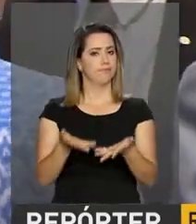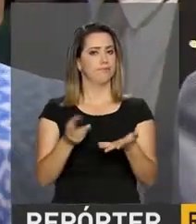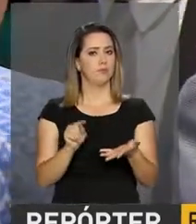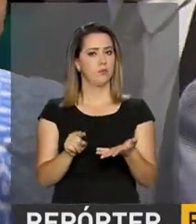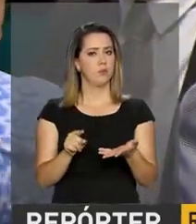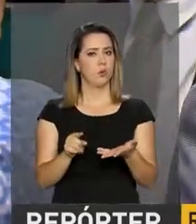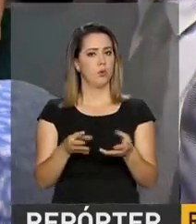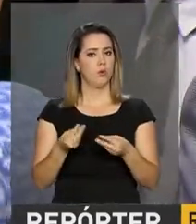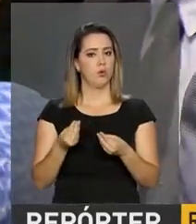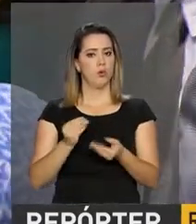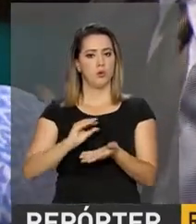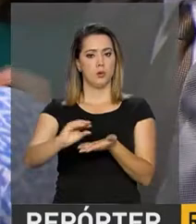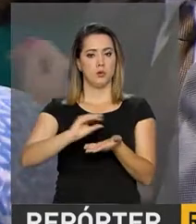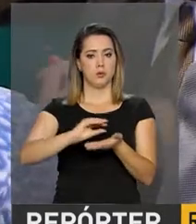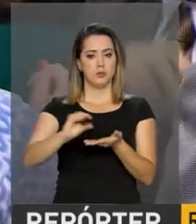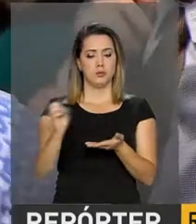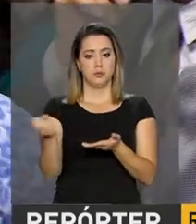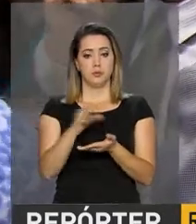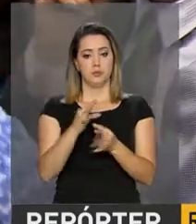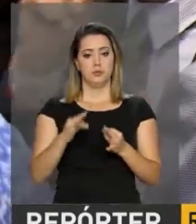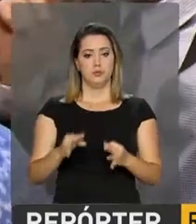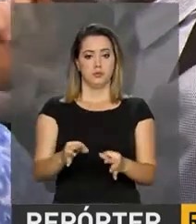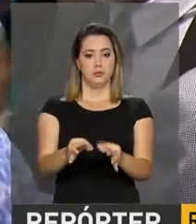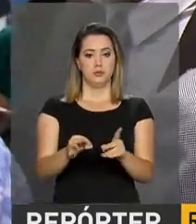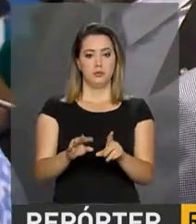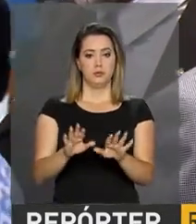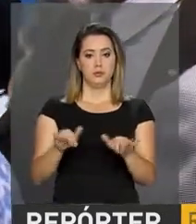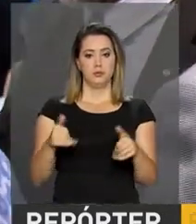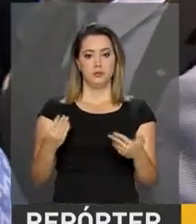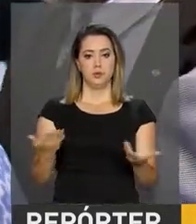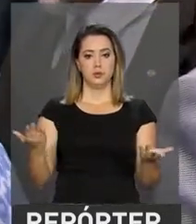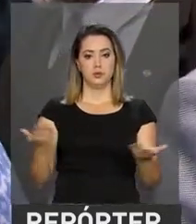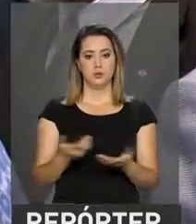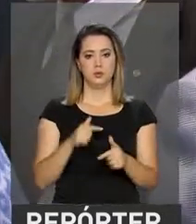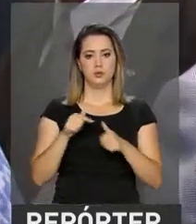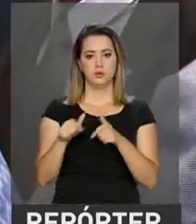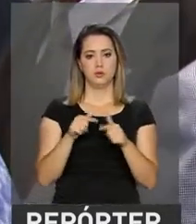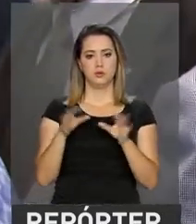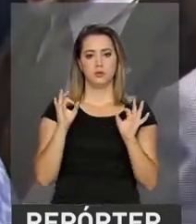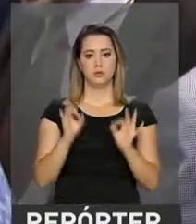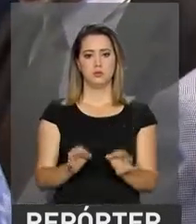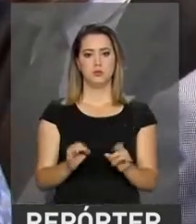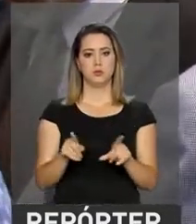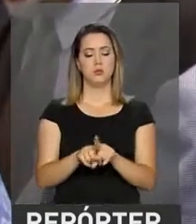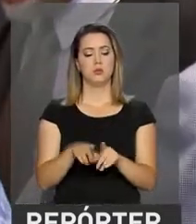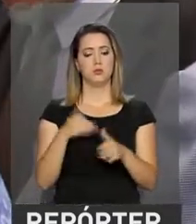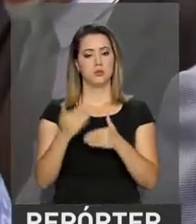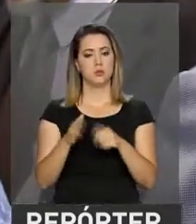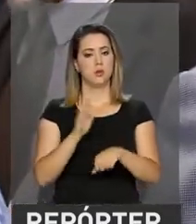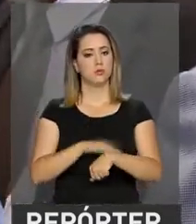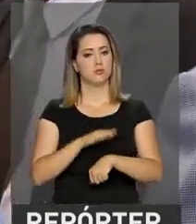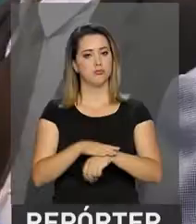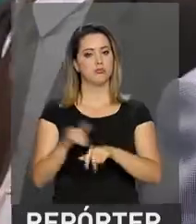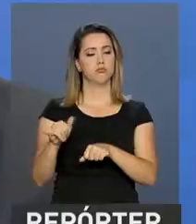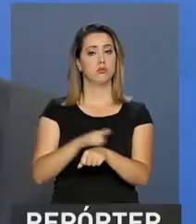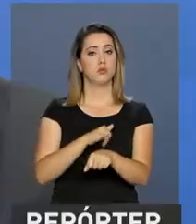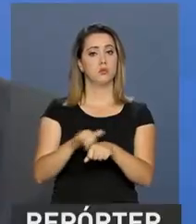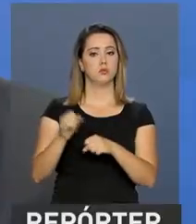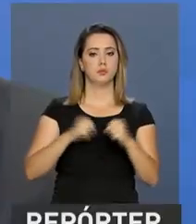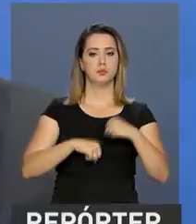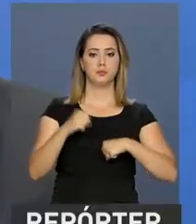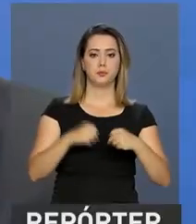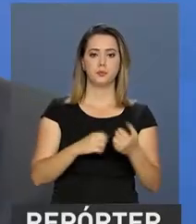de recursos para a inovação e atua prontamente no tempo da estratégia industrial.